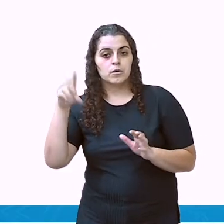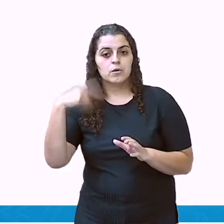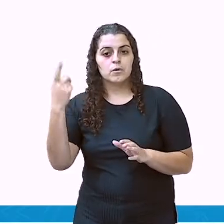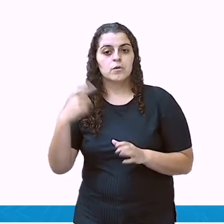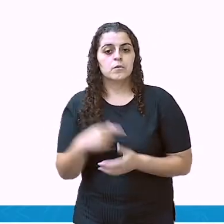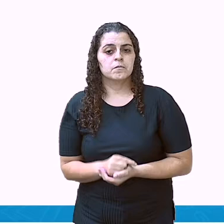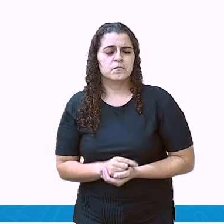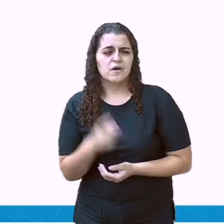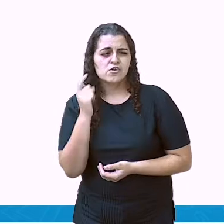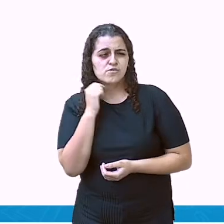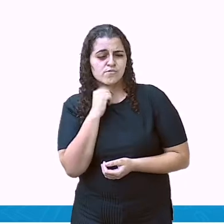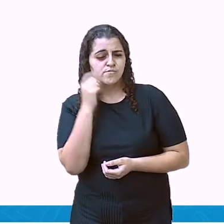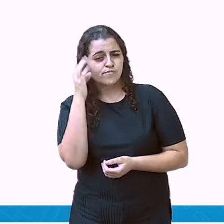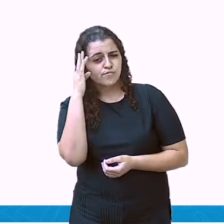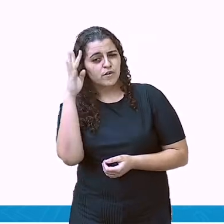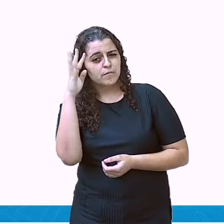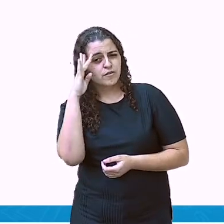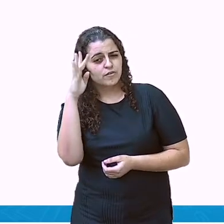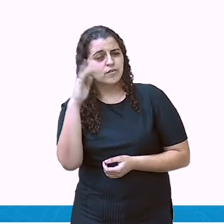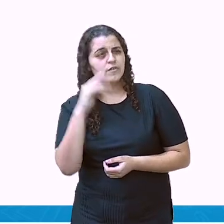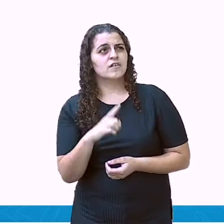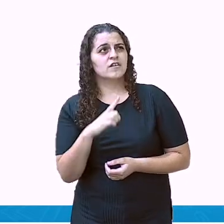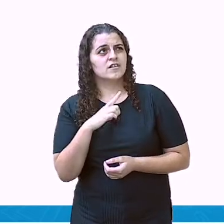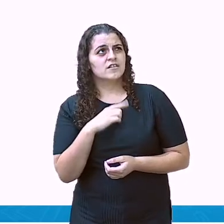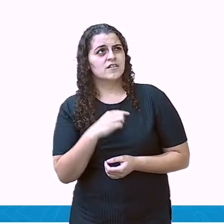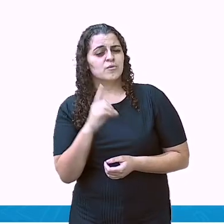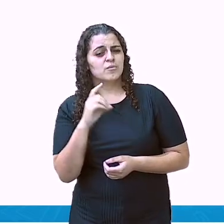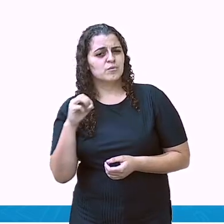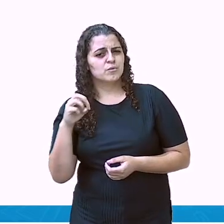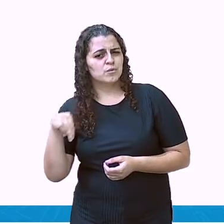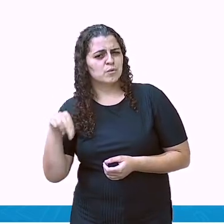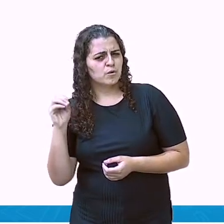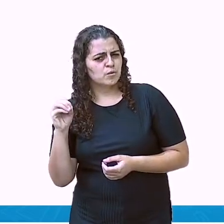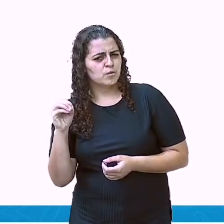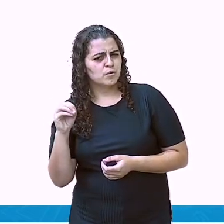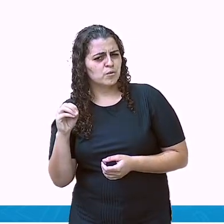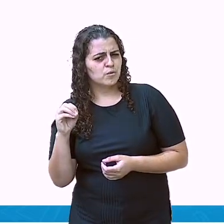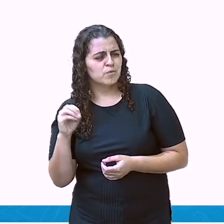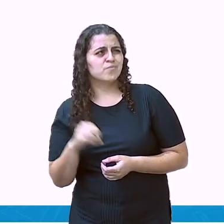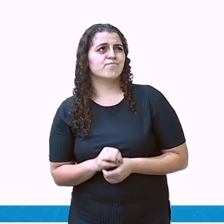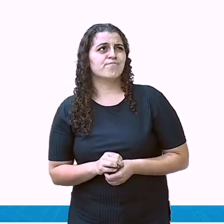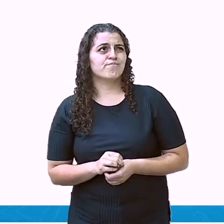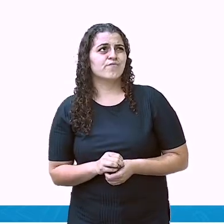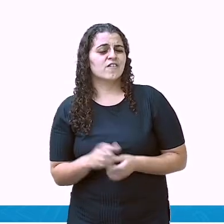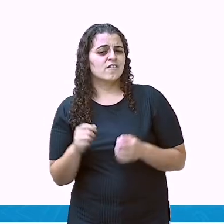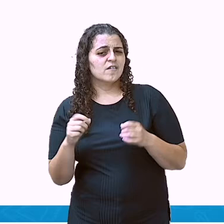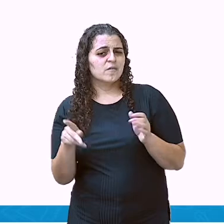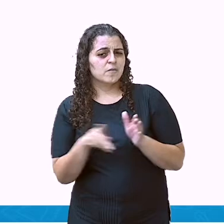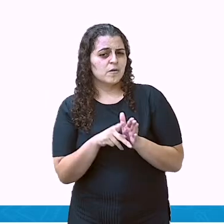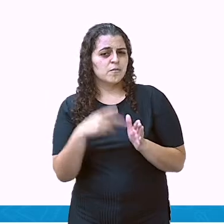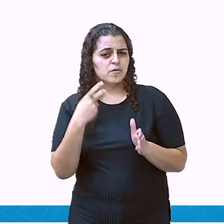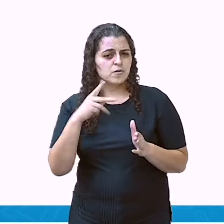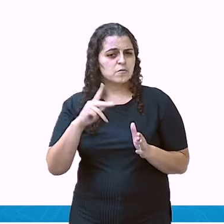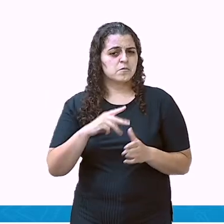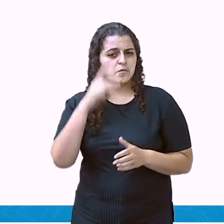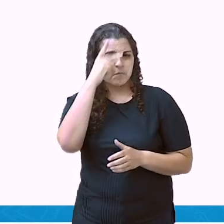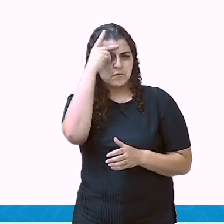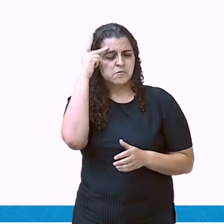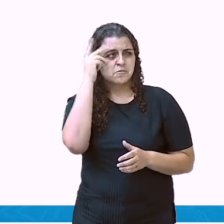imaginam a pessoa ter um dono e esse dono fazer dele